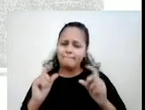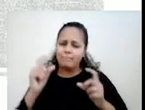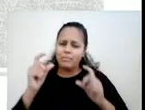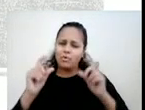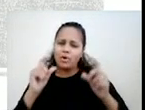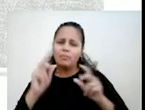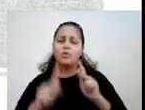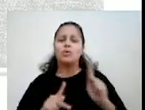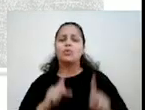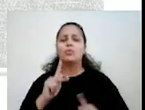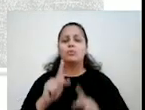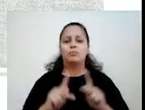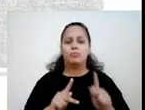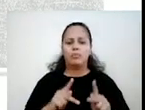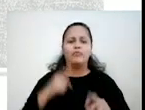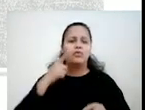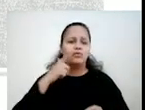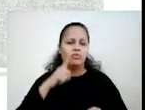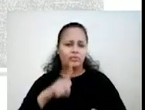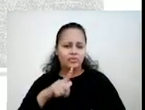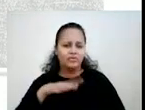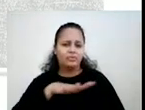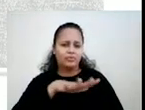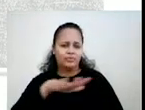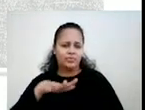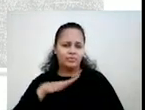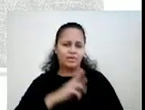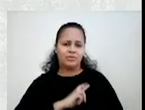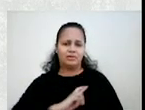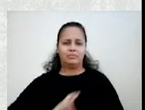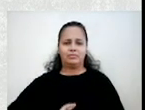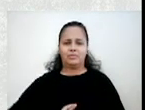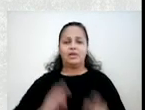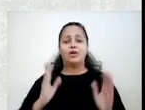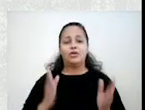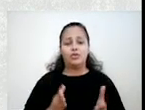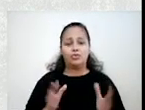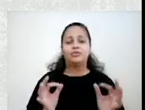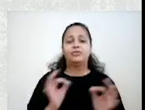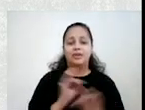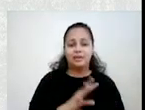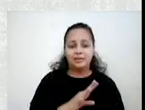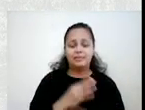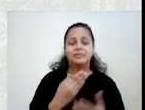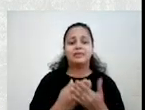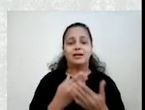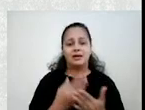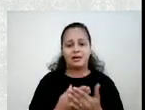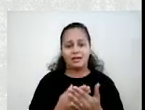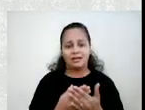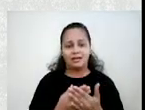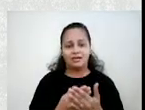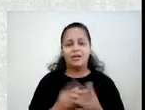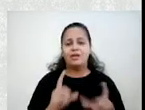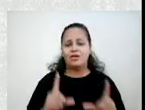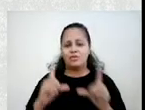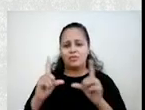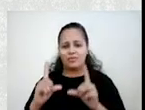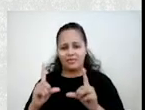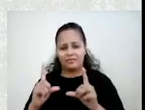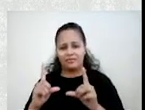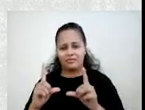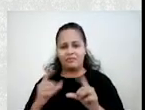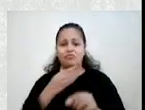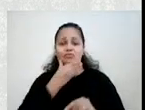povo foi conquistando espaço na República. E hoje a gente finaliza a aula também, novamente, com a foto do